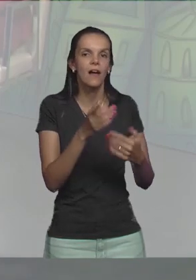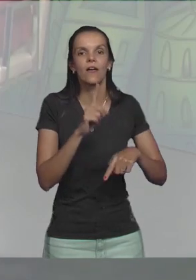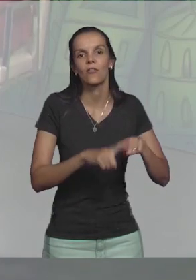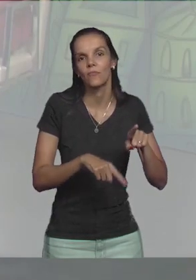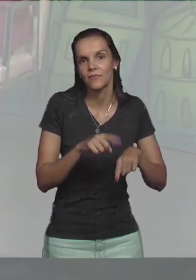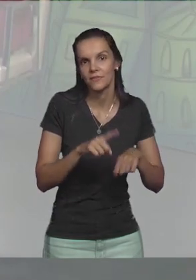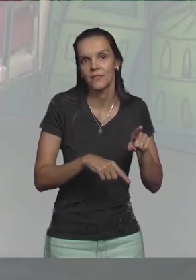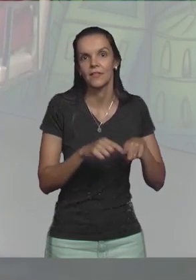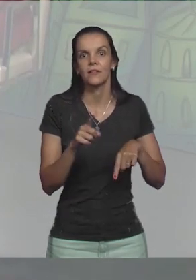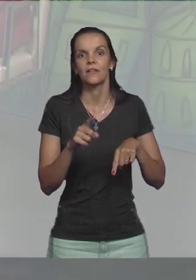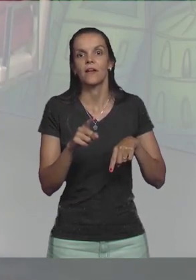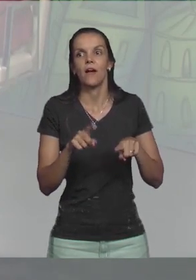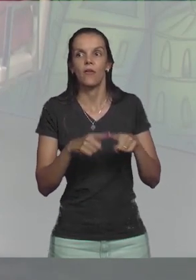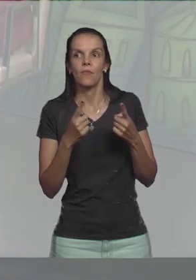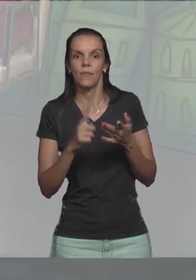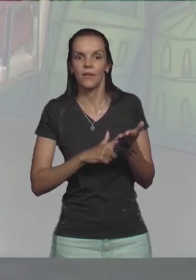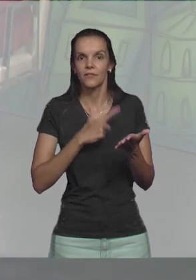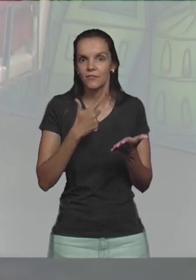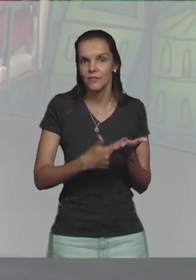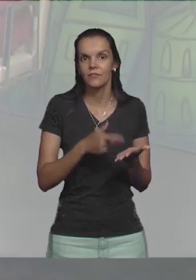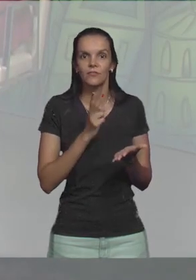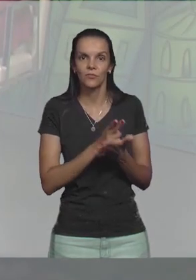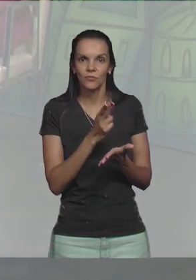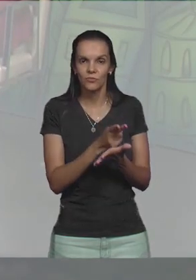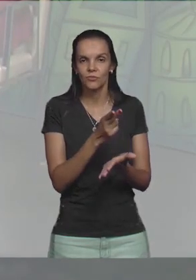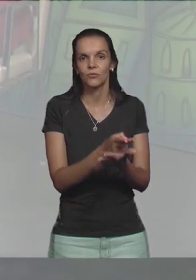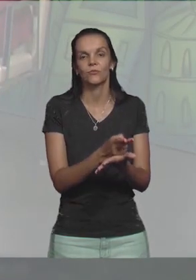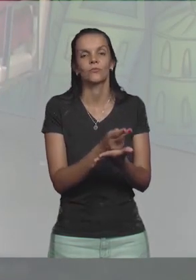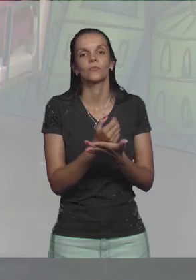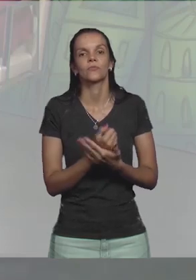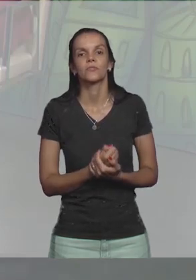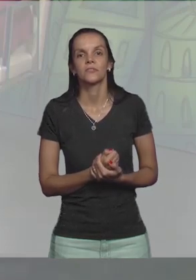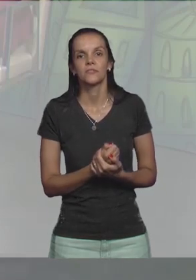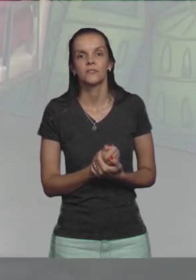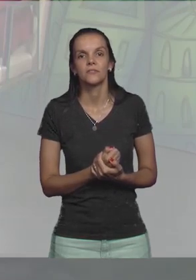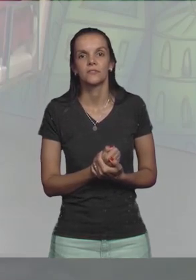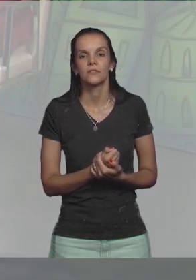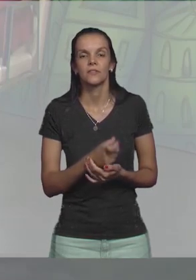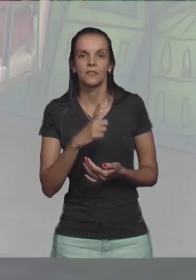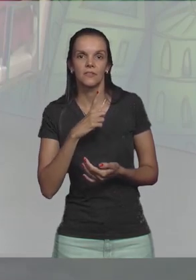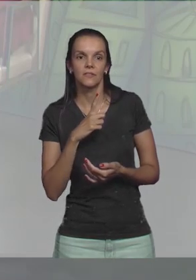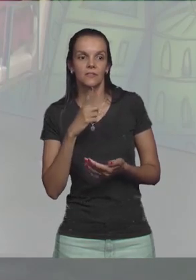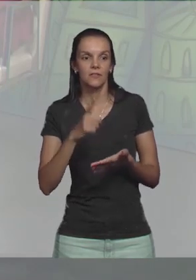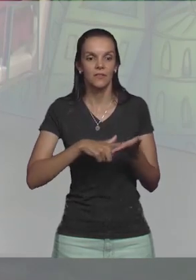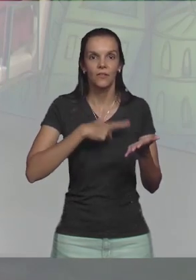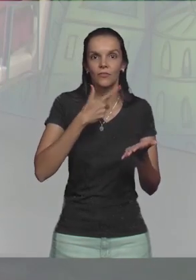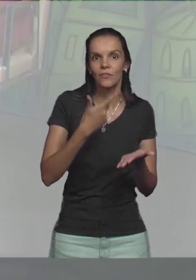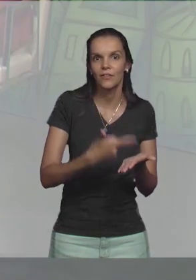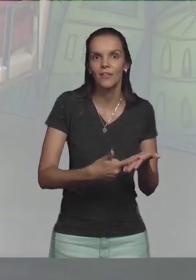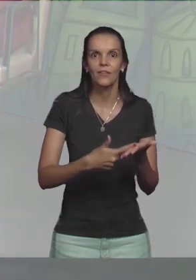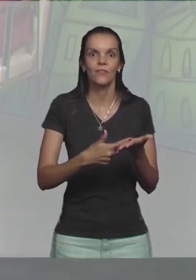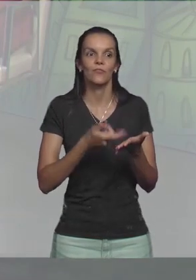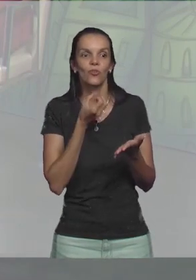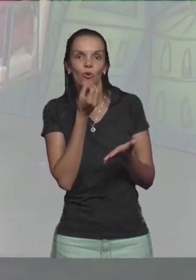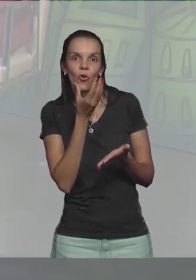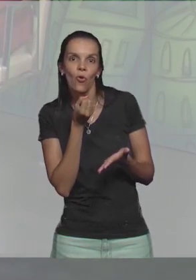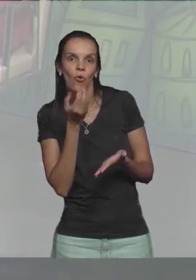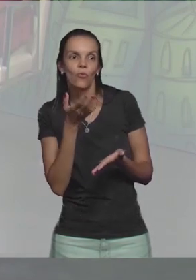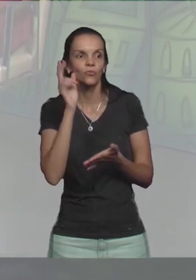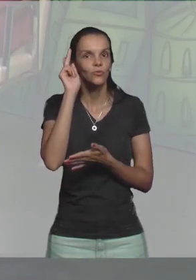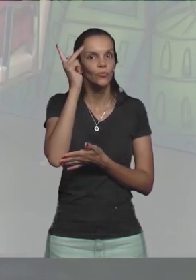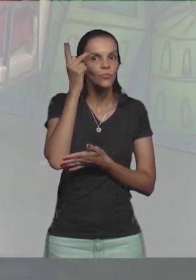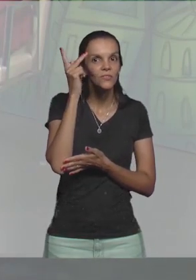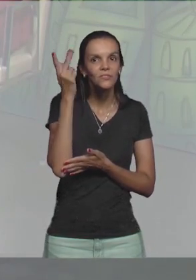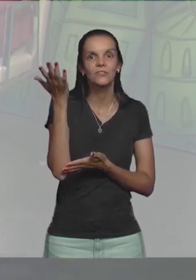para eles trabalhar? Os livros continuam os mesmos. Aí você tem um livro que fala sobre a história, mas que história é essa que é contada? É